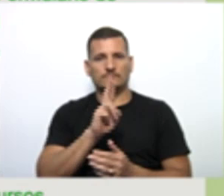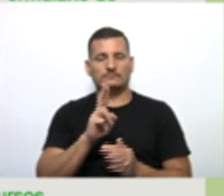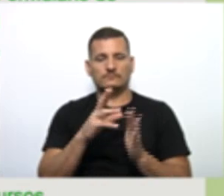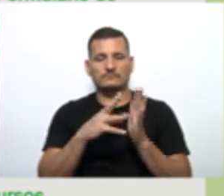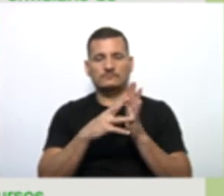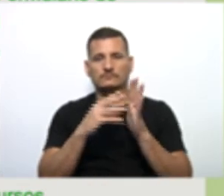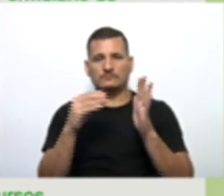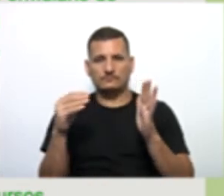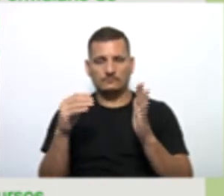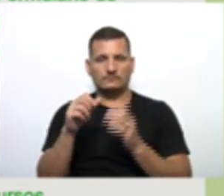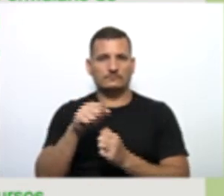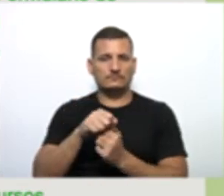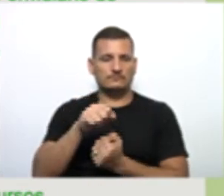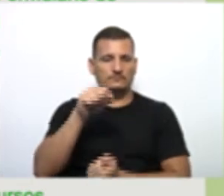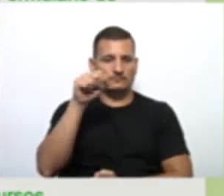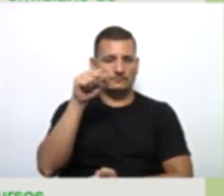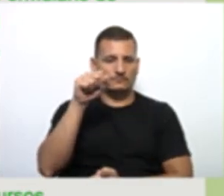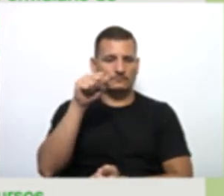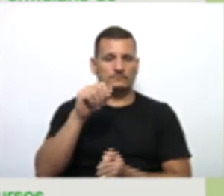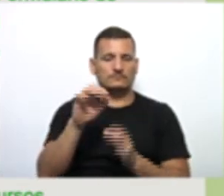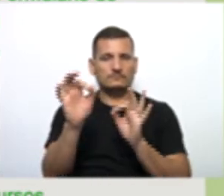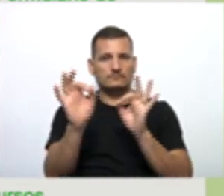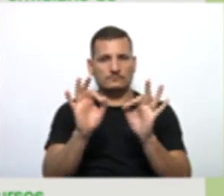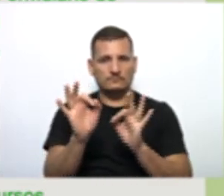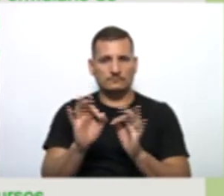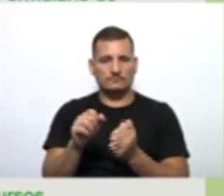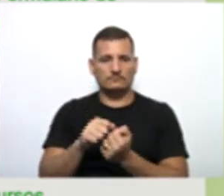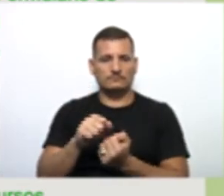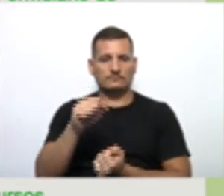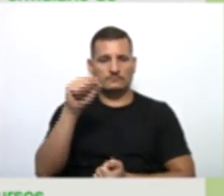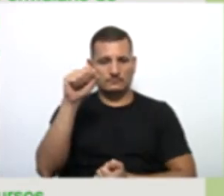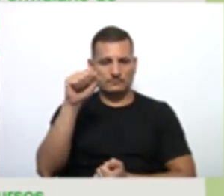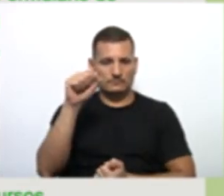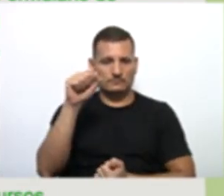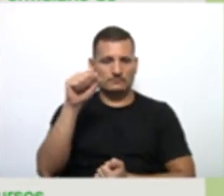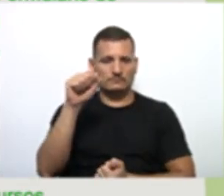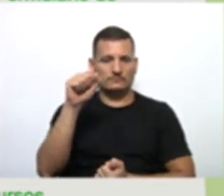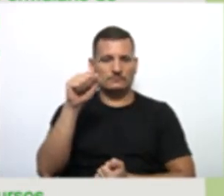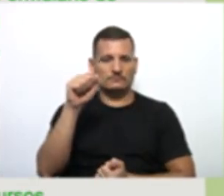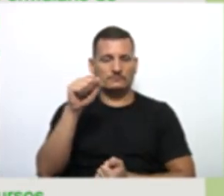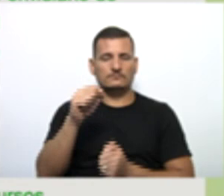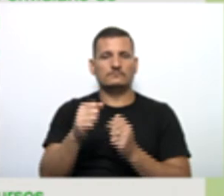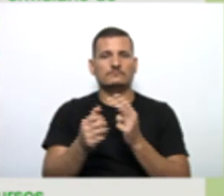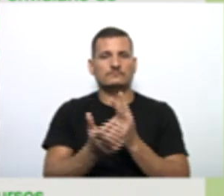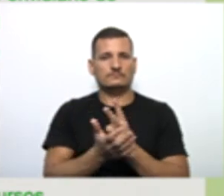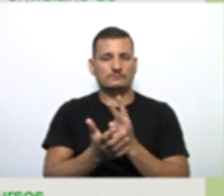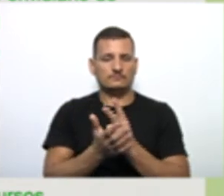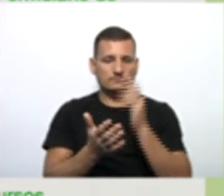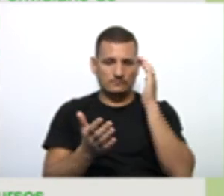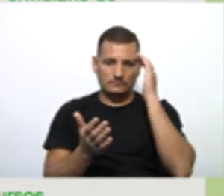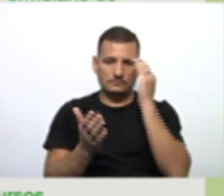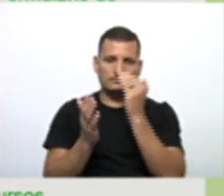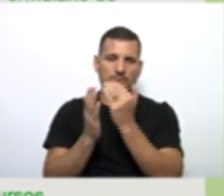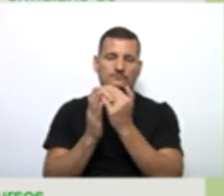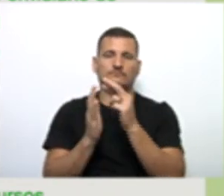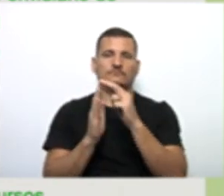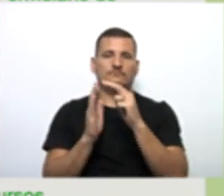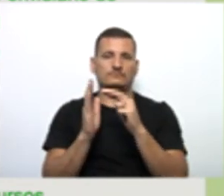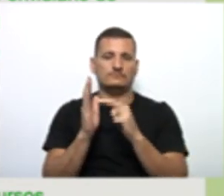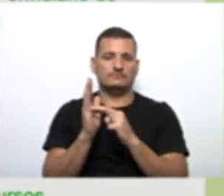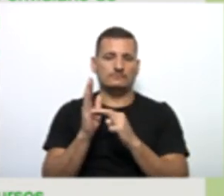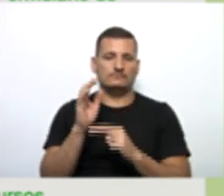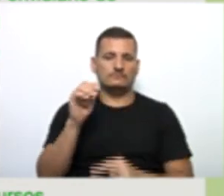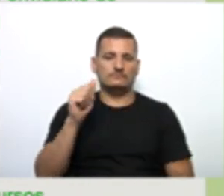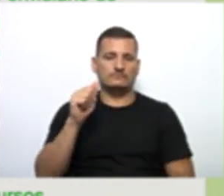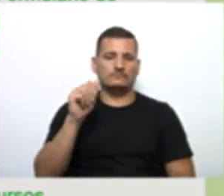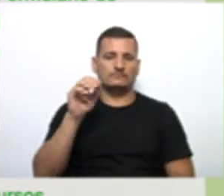banner, elaborar o banner a partir do resultado da pesquisa, sempre lembrando, observar as normas da BNT, né? Não